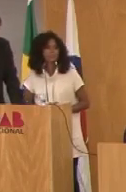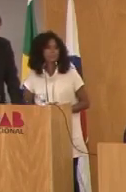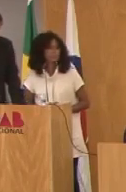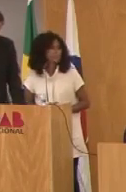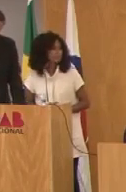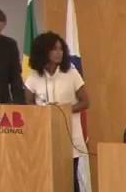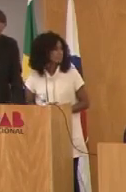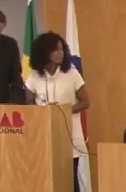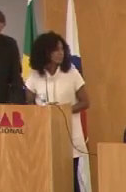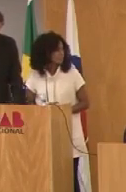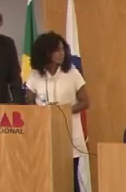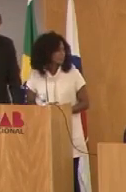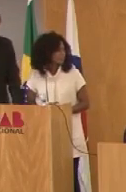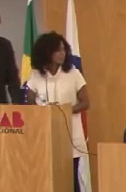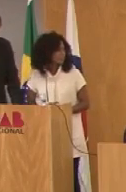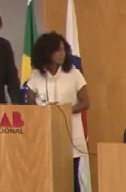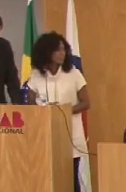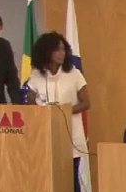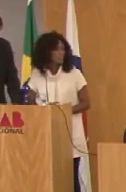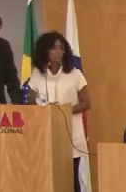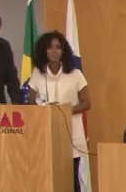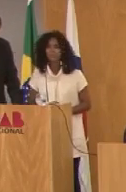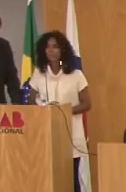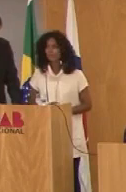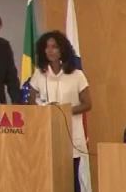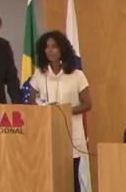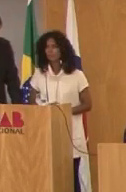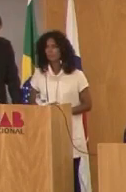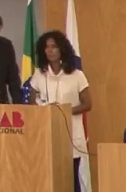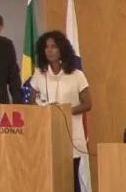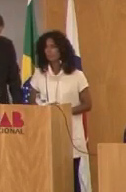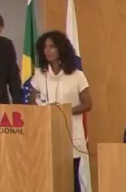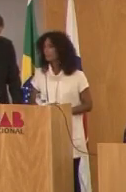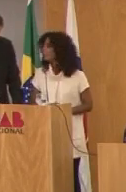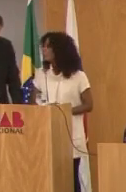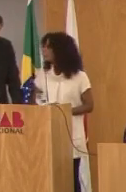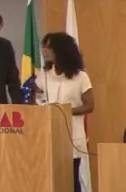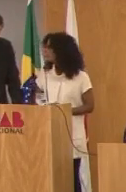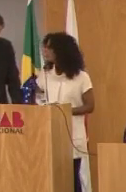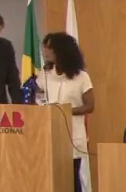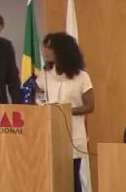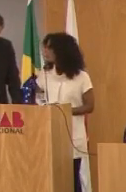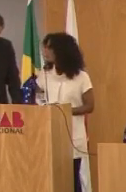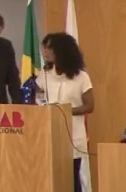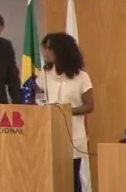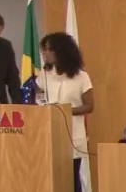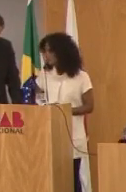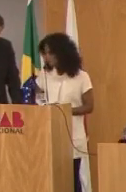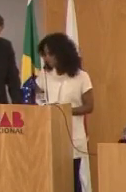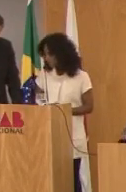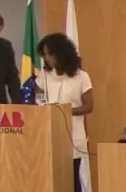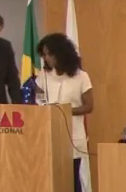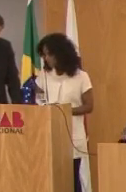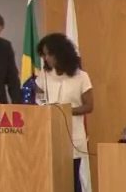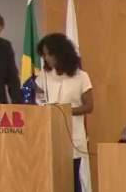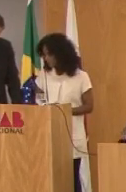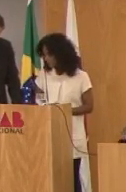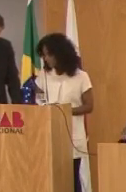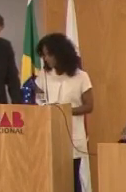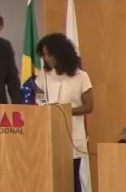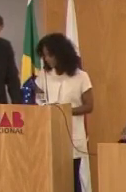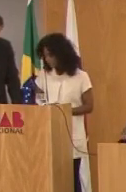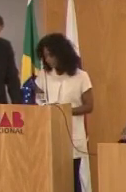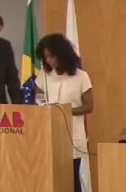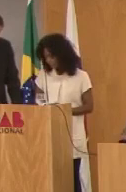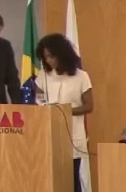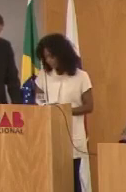amplo e pluralista contra a violência em todas as suas formas, com ênfase especial para o horror